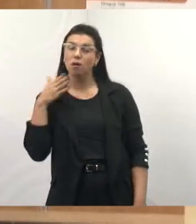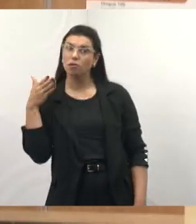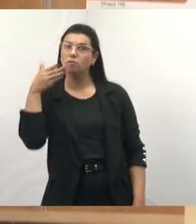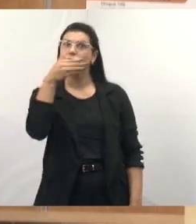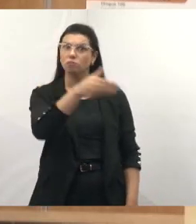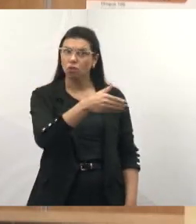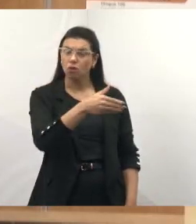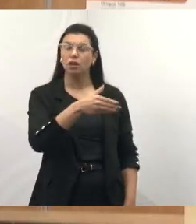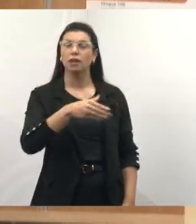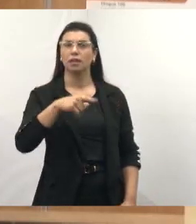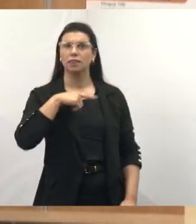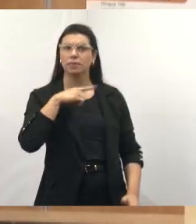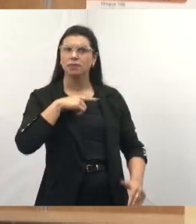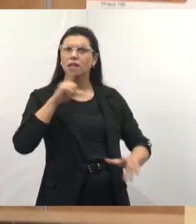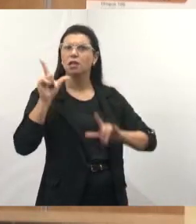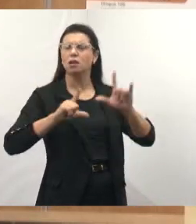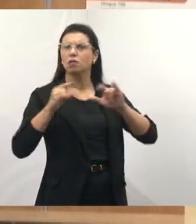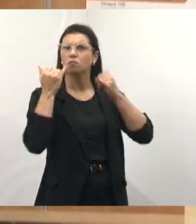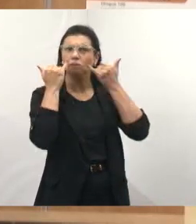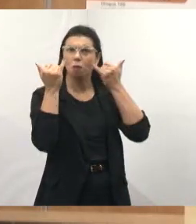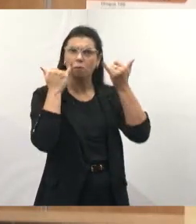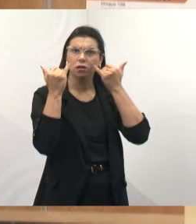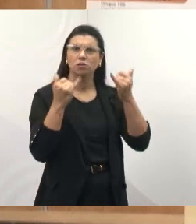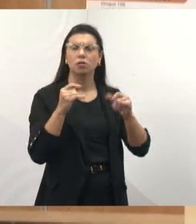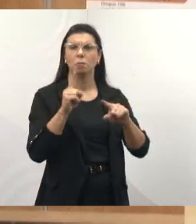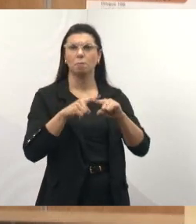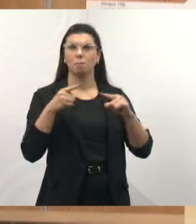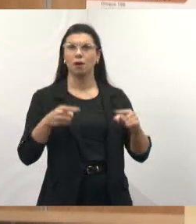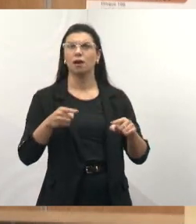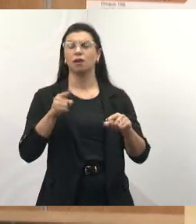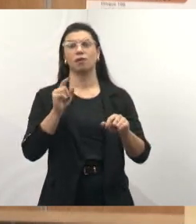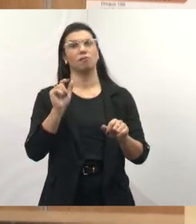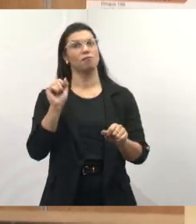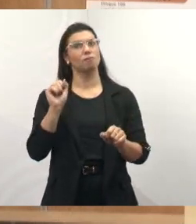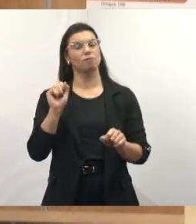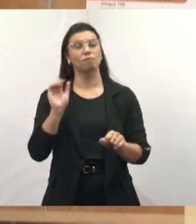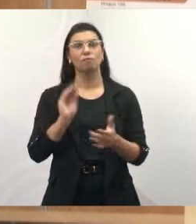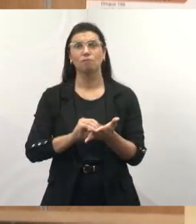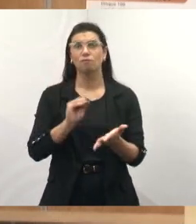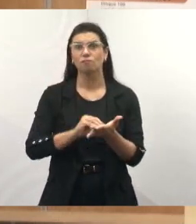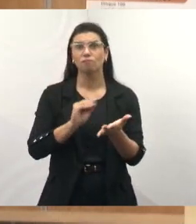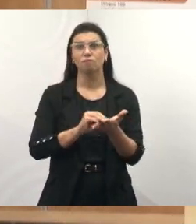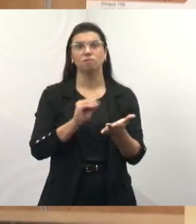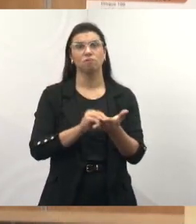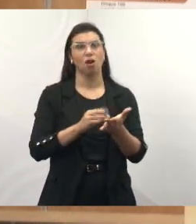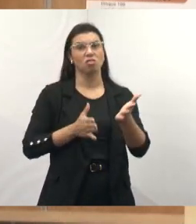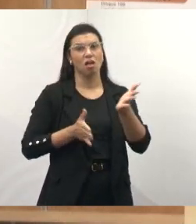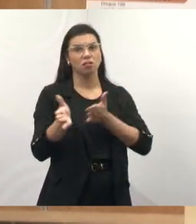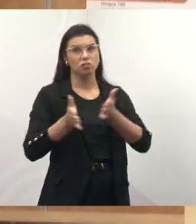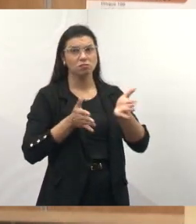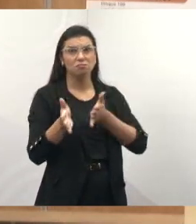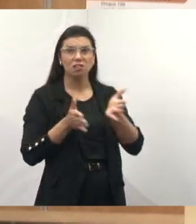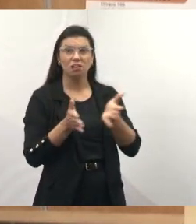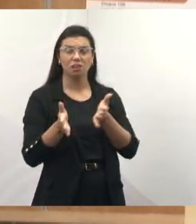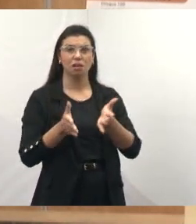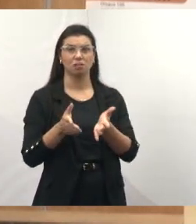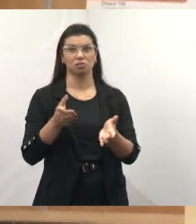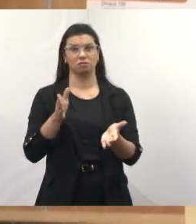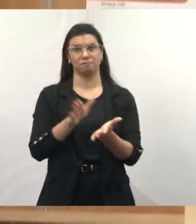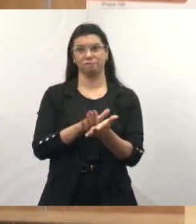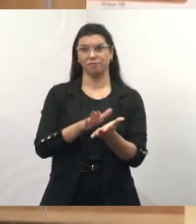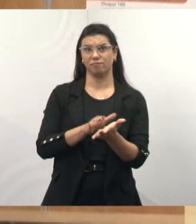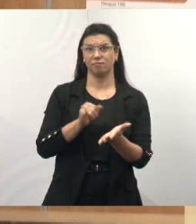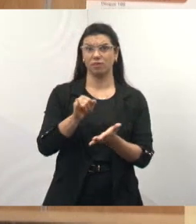Vanguarda. A gente tem uma falta de acessibilidade aí tremenda na nossa cidade. E mais do que isso, a criação de diversos